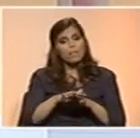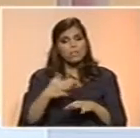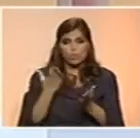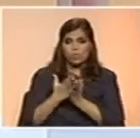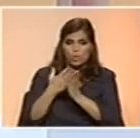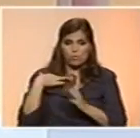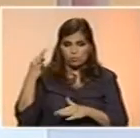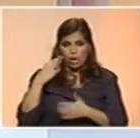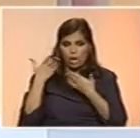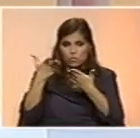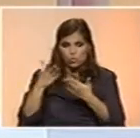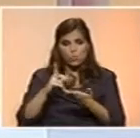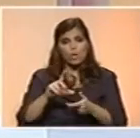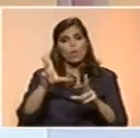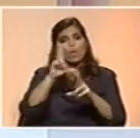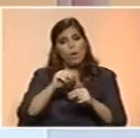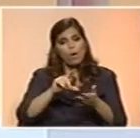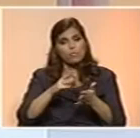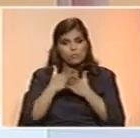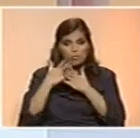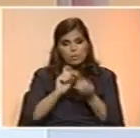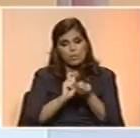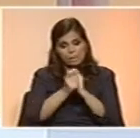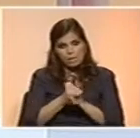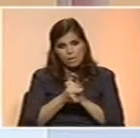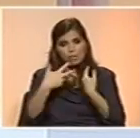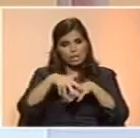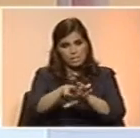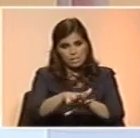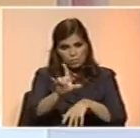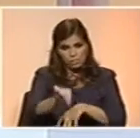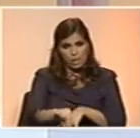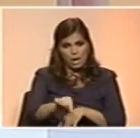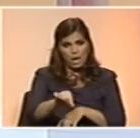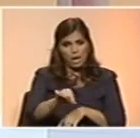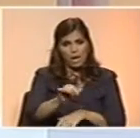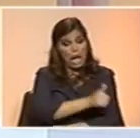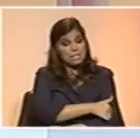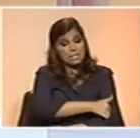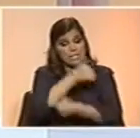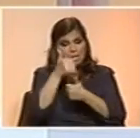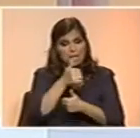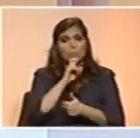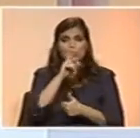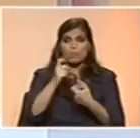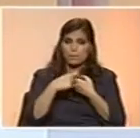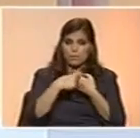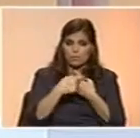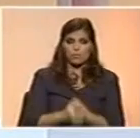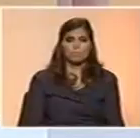novos estudantes do projeto Erasmus na adaptação e na integração à cidade. É mais uma resposta dos